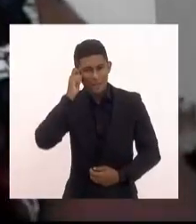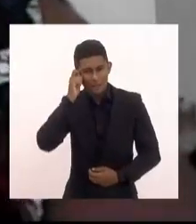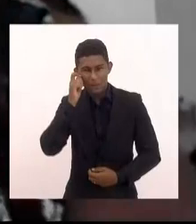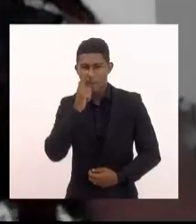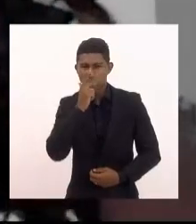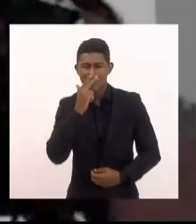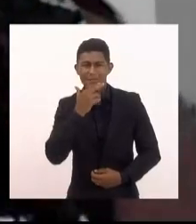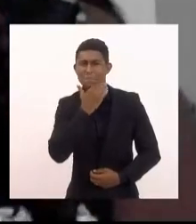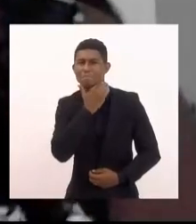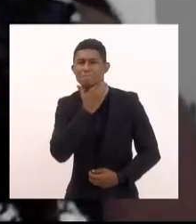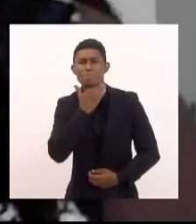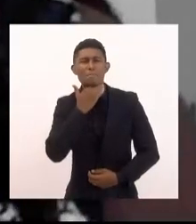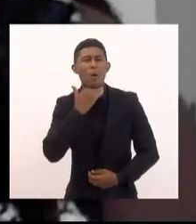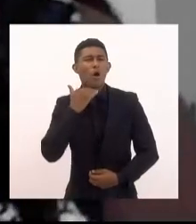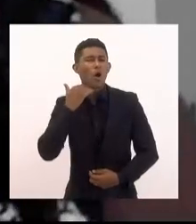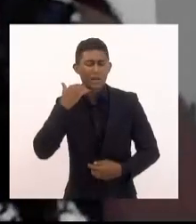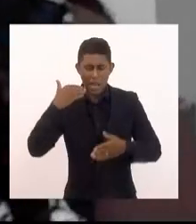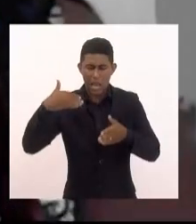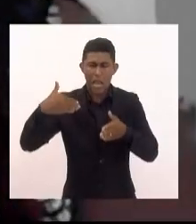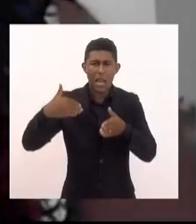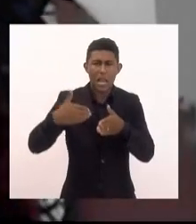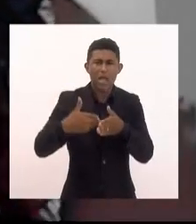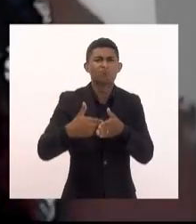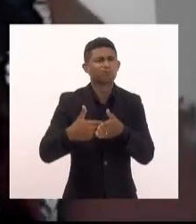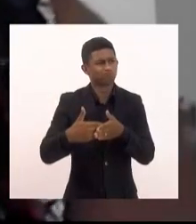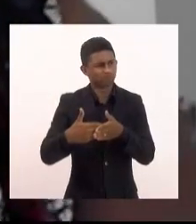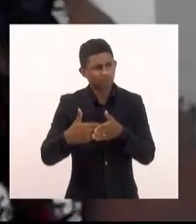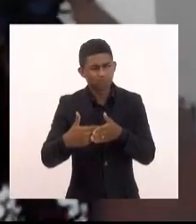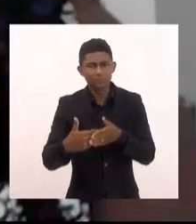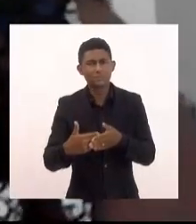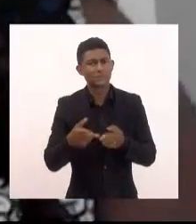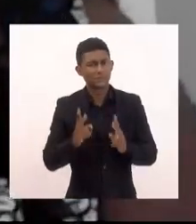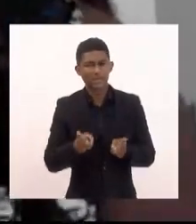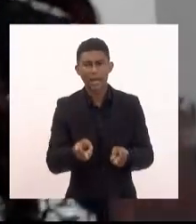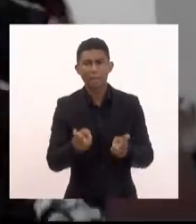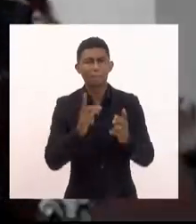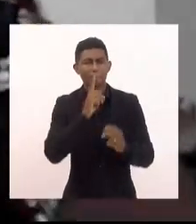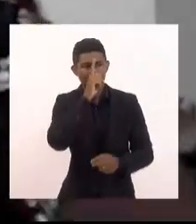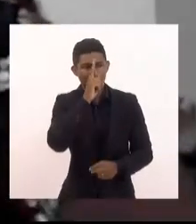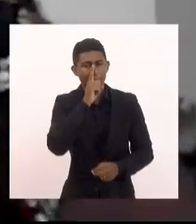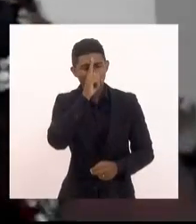a possibilidade de morte, de